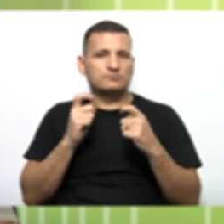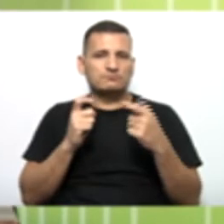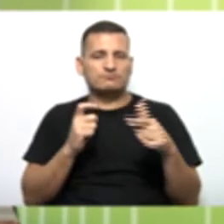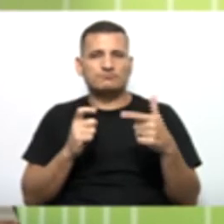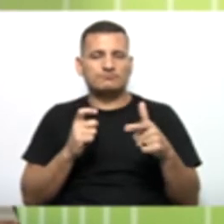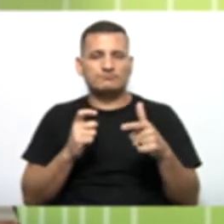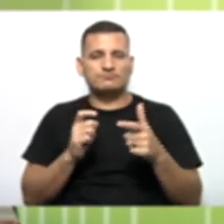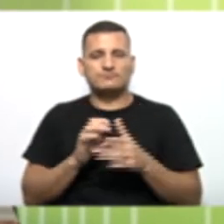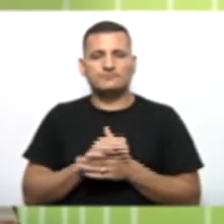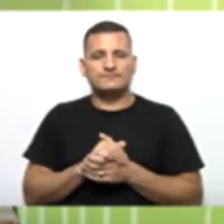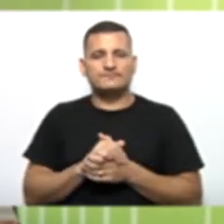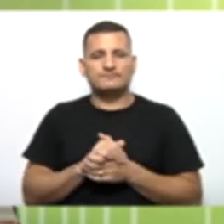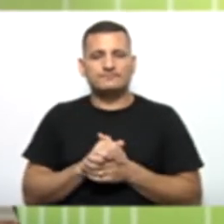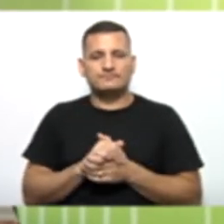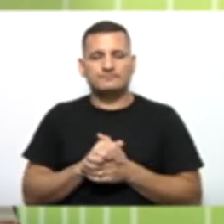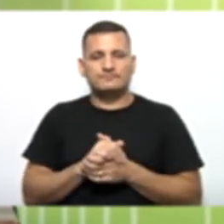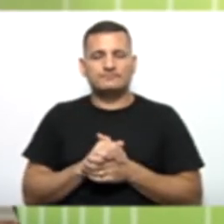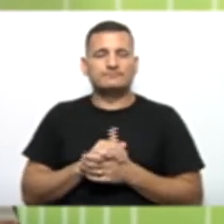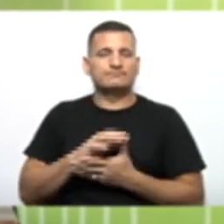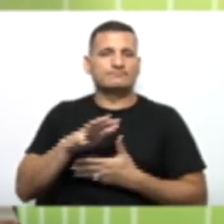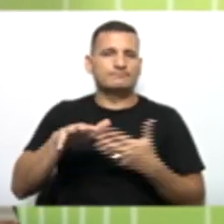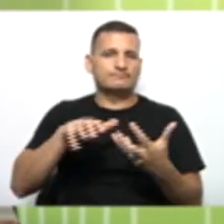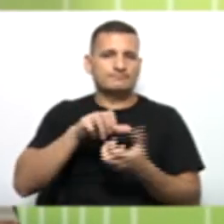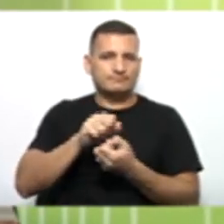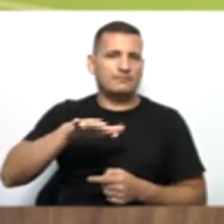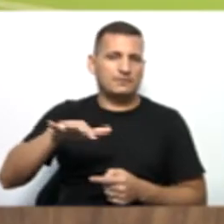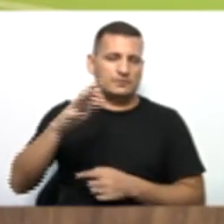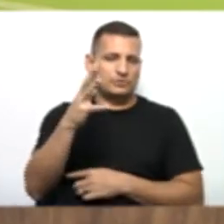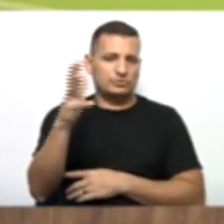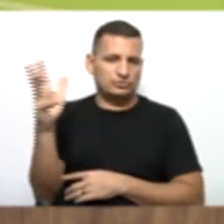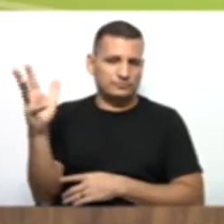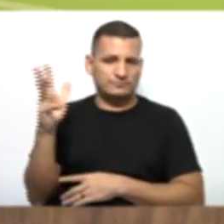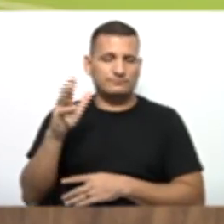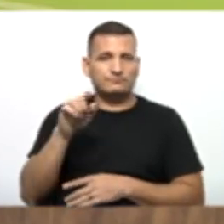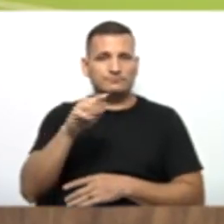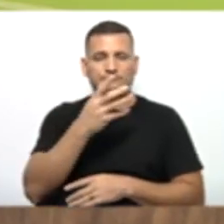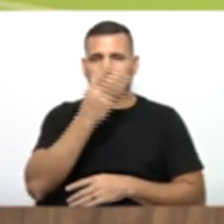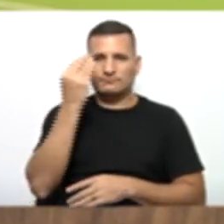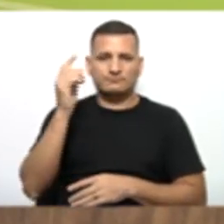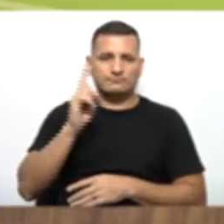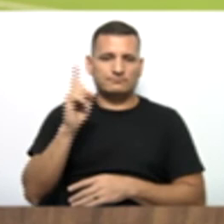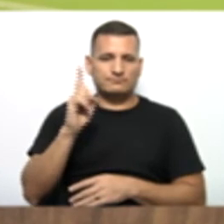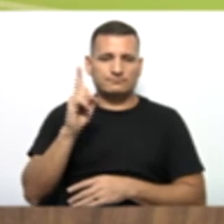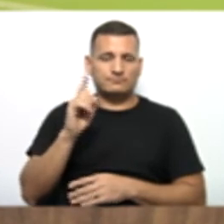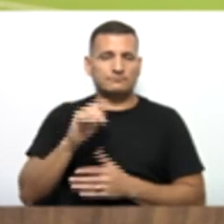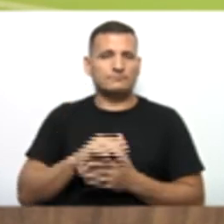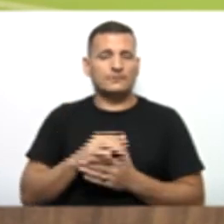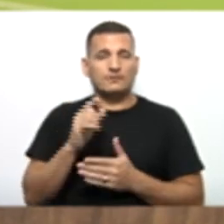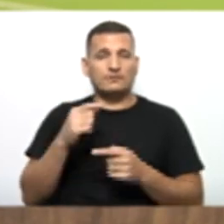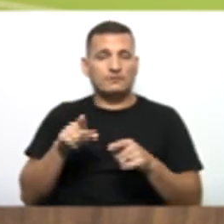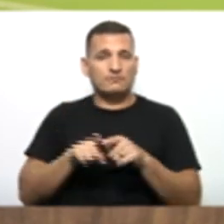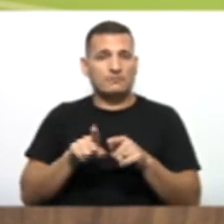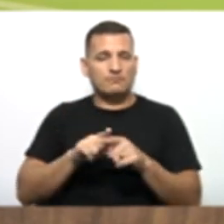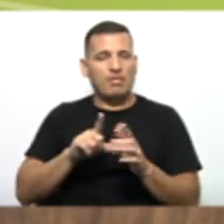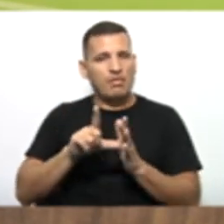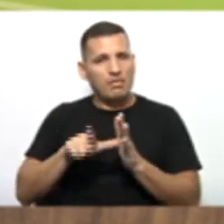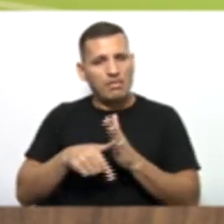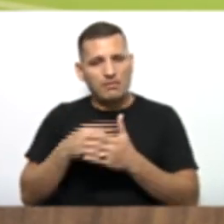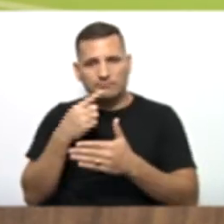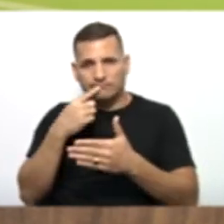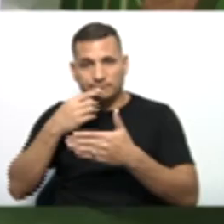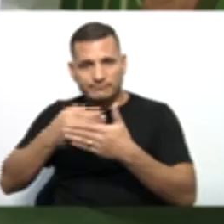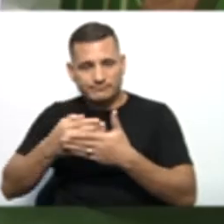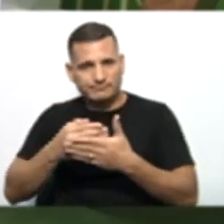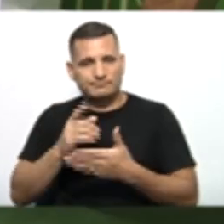grande de promover a reciclagem de materiais. Não esqueçam, não deixem para a última hora.